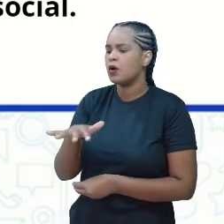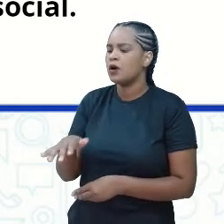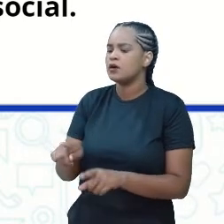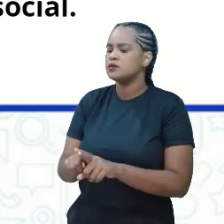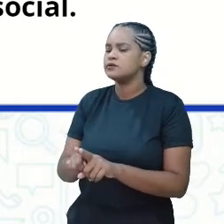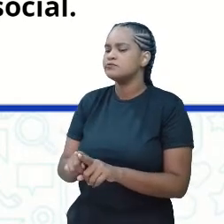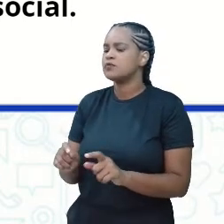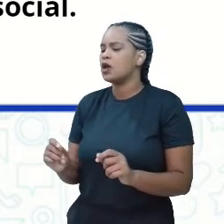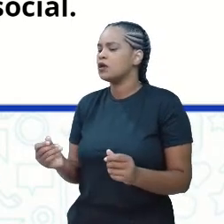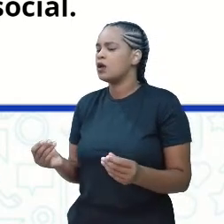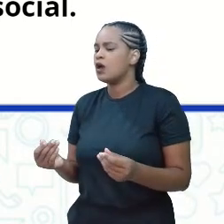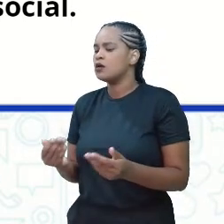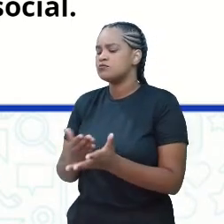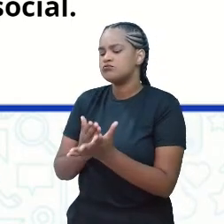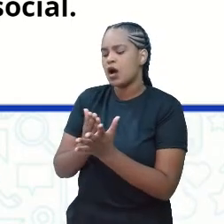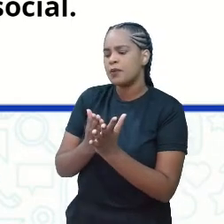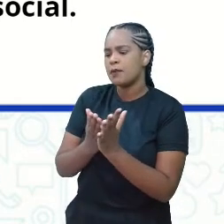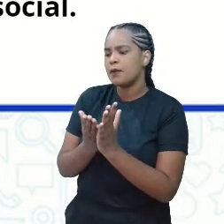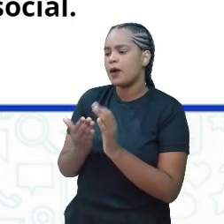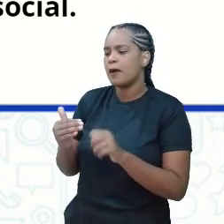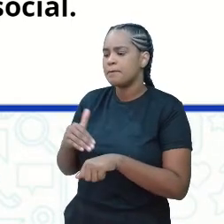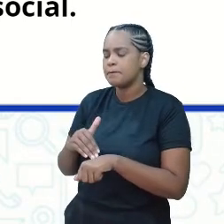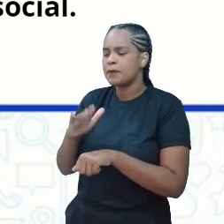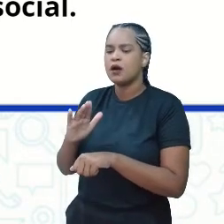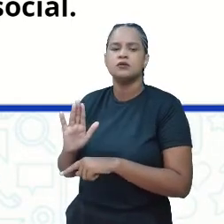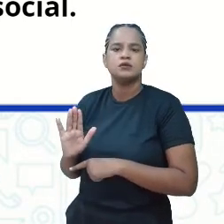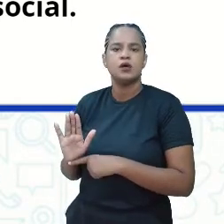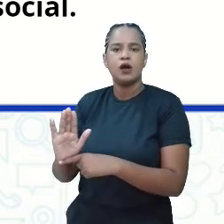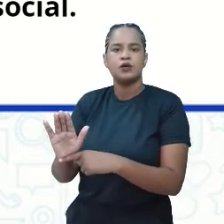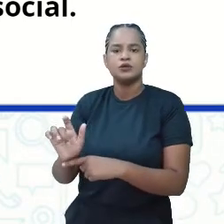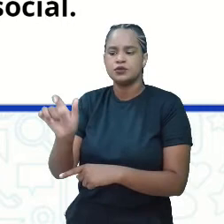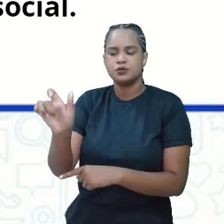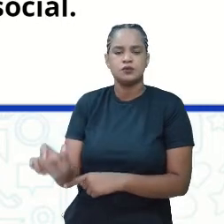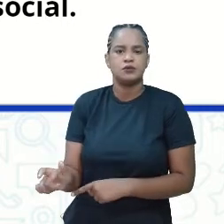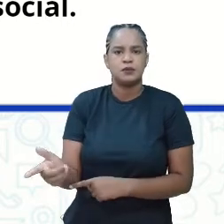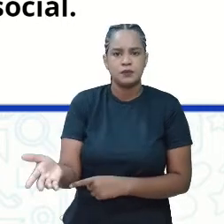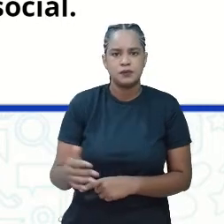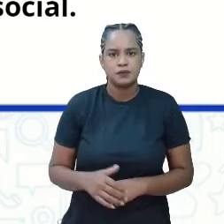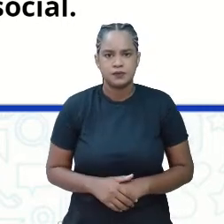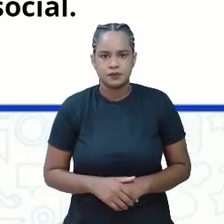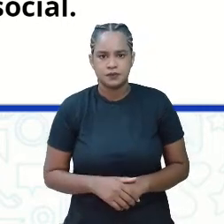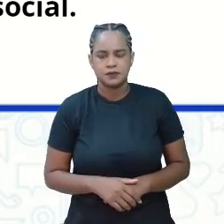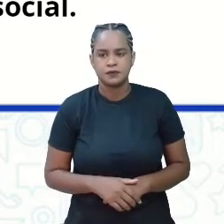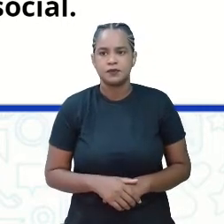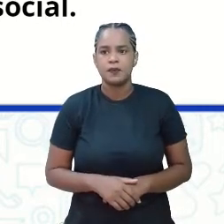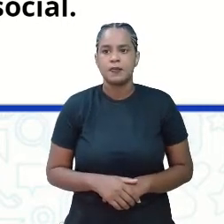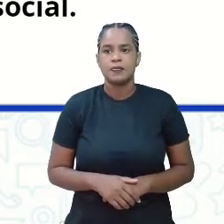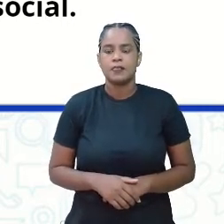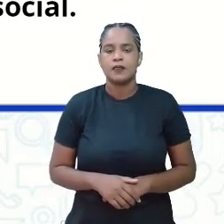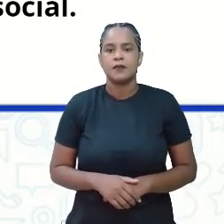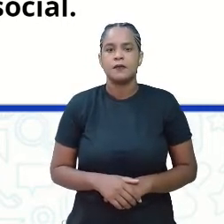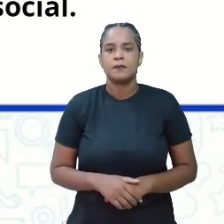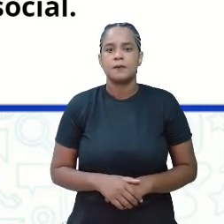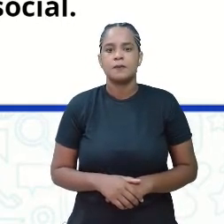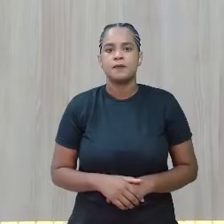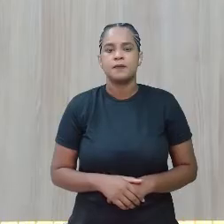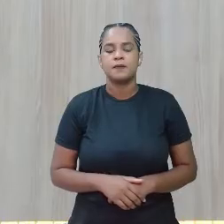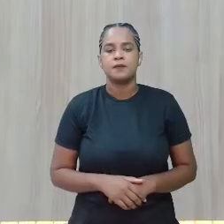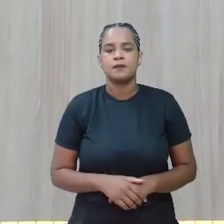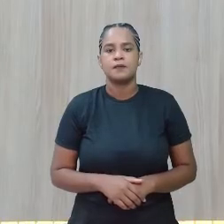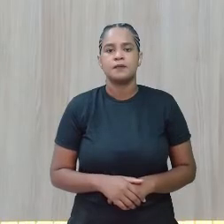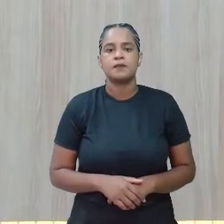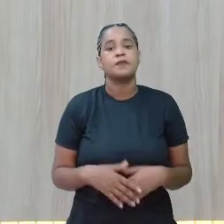maior possibilidade interventiva diante das expressões na questão